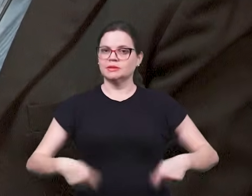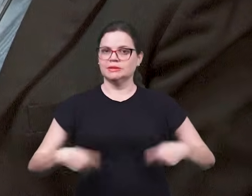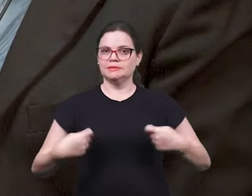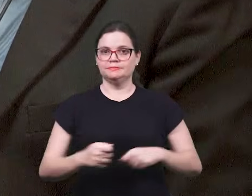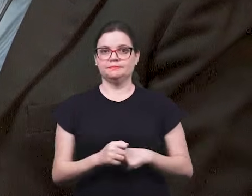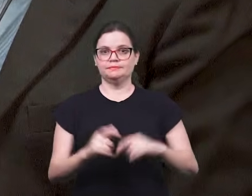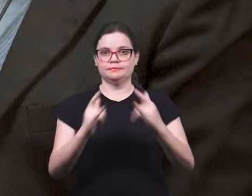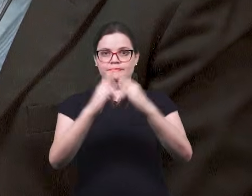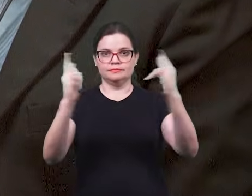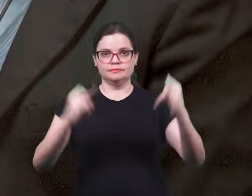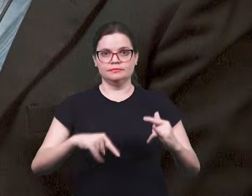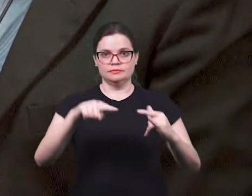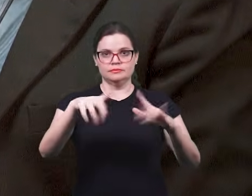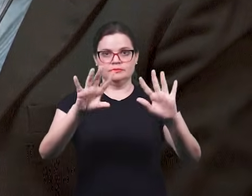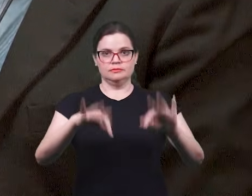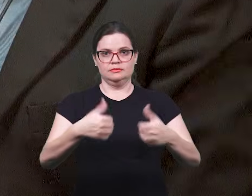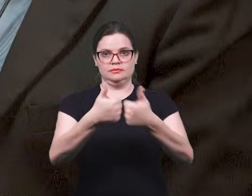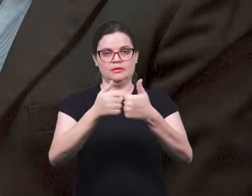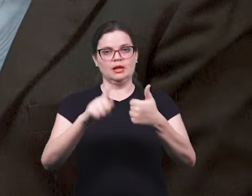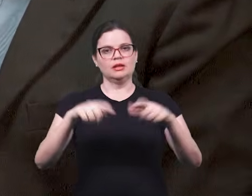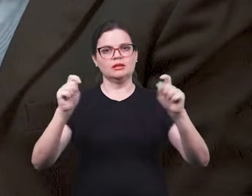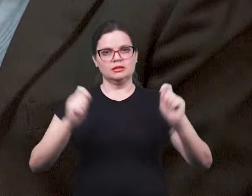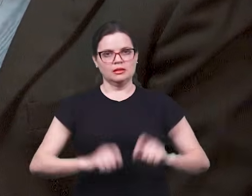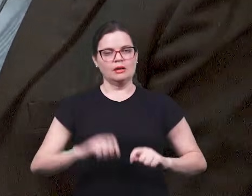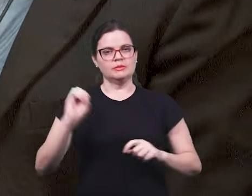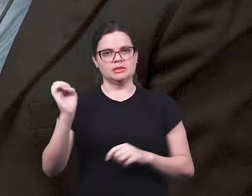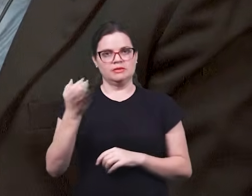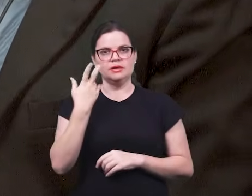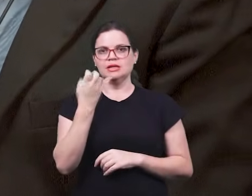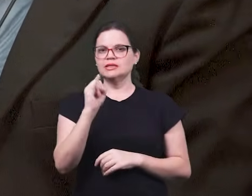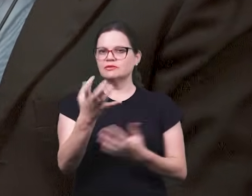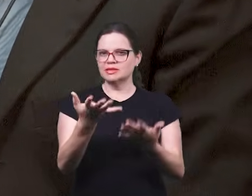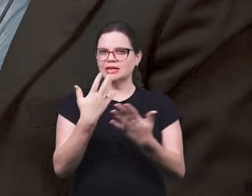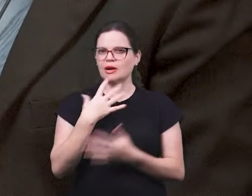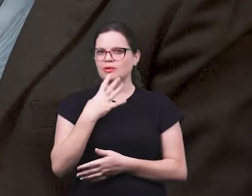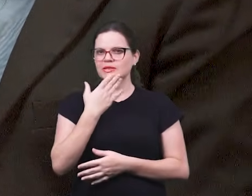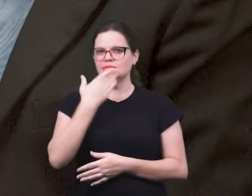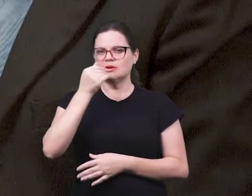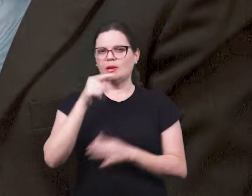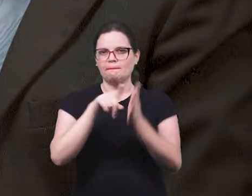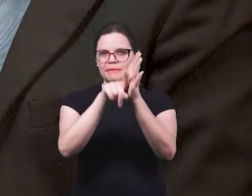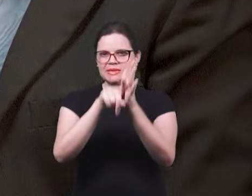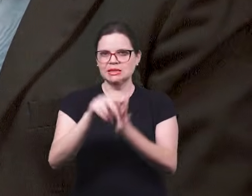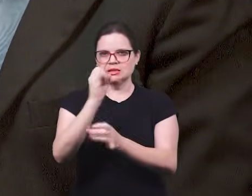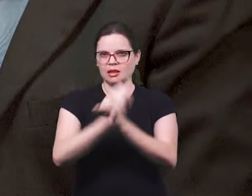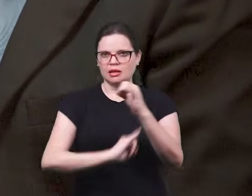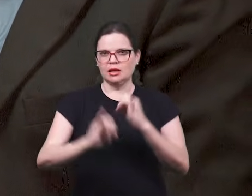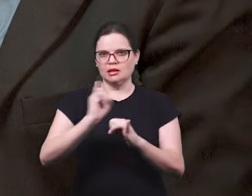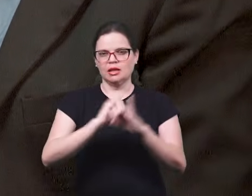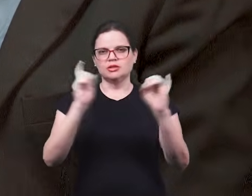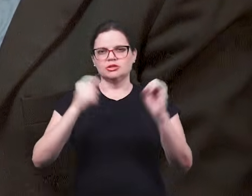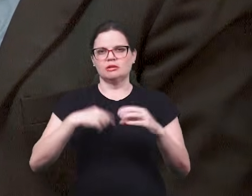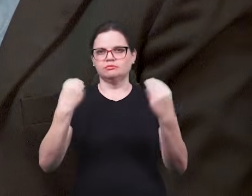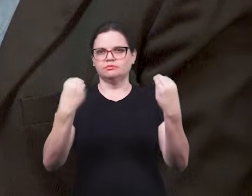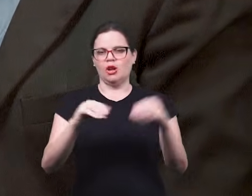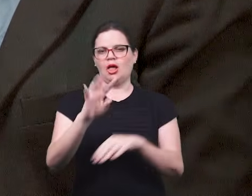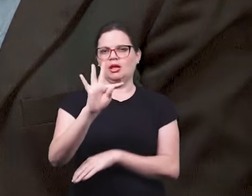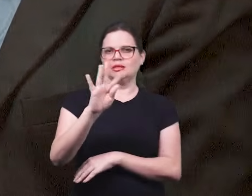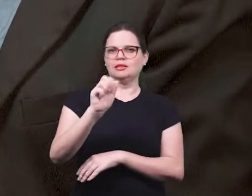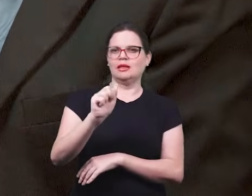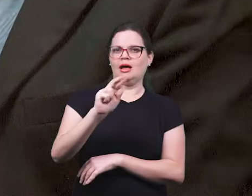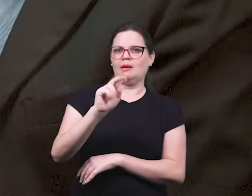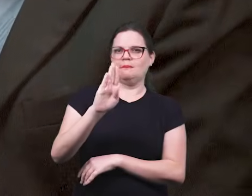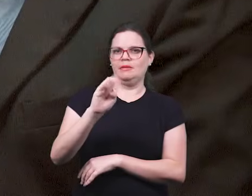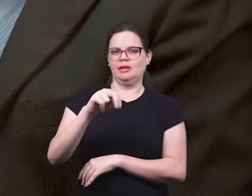nós dissemos, é o lugar que Deus queria se revelar. Na internet, para aqueles que quiserem conhecer melhor, é só você colocar tabernáculo que você vai